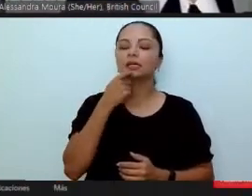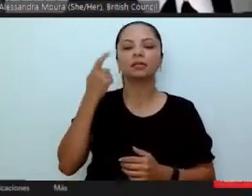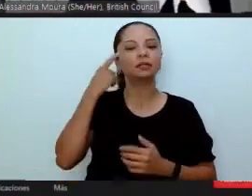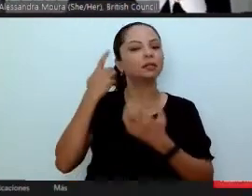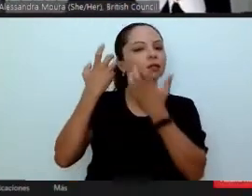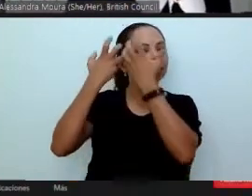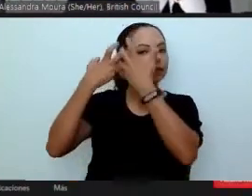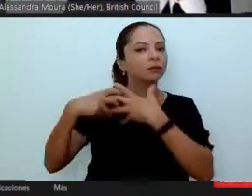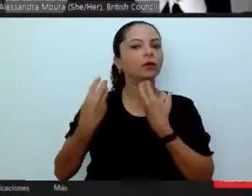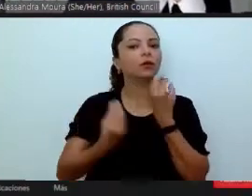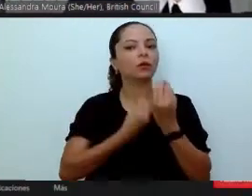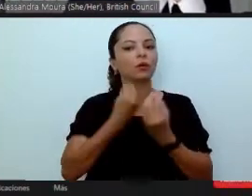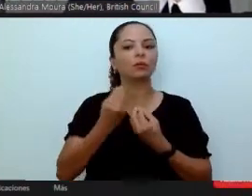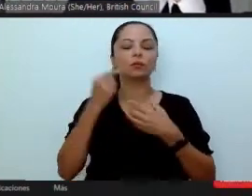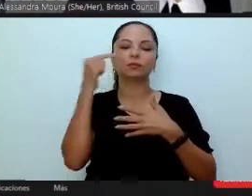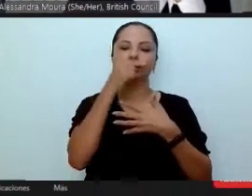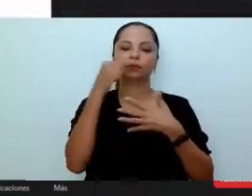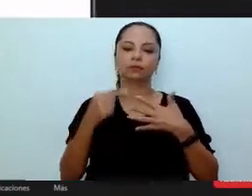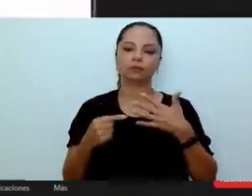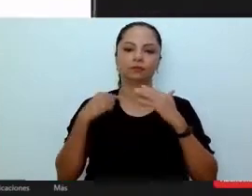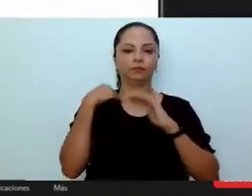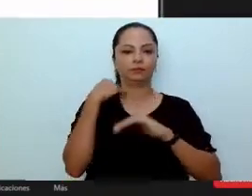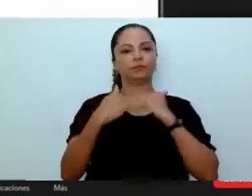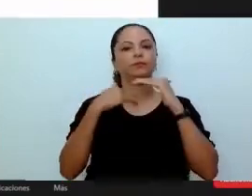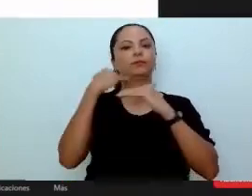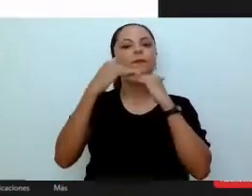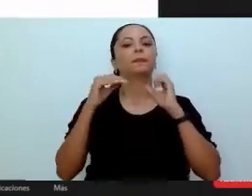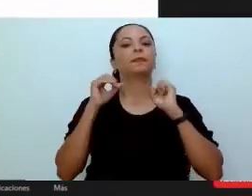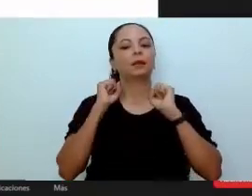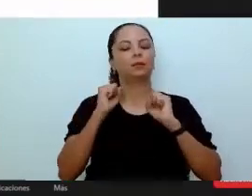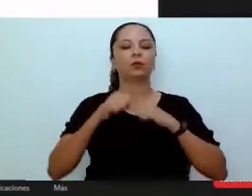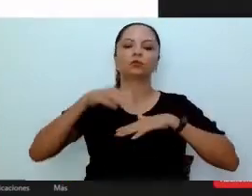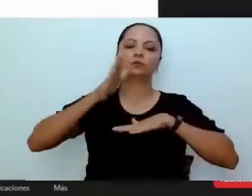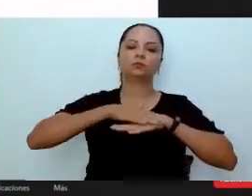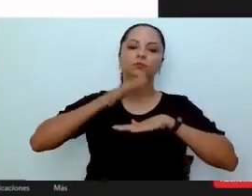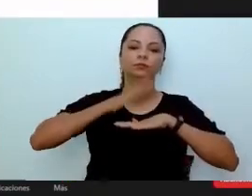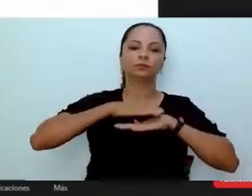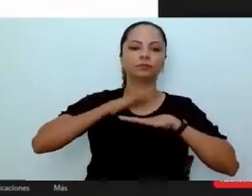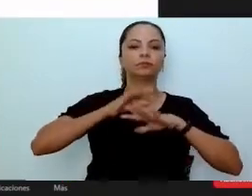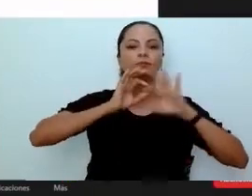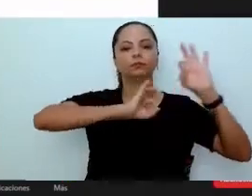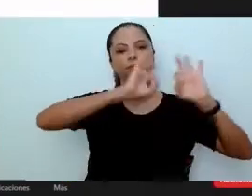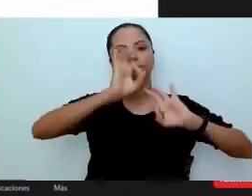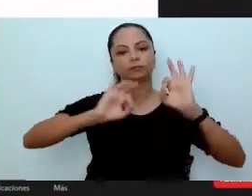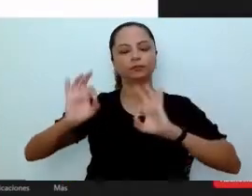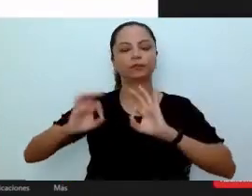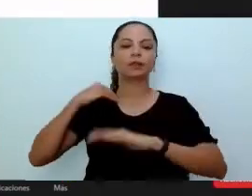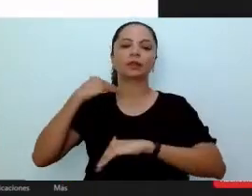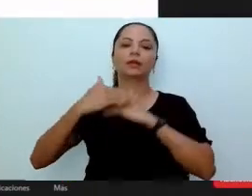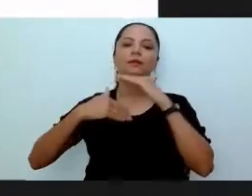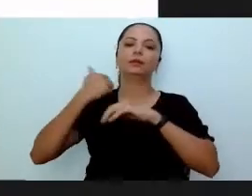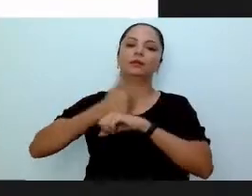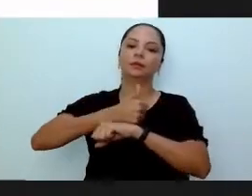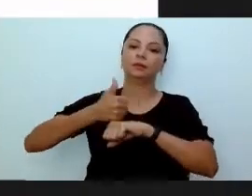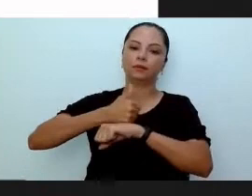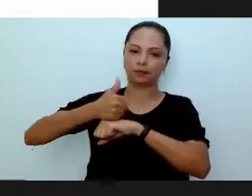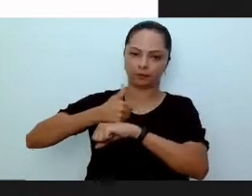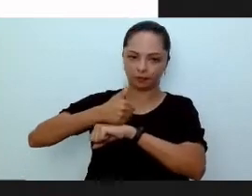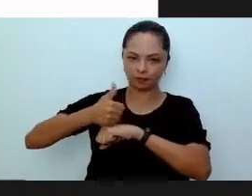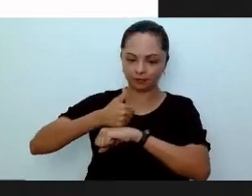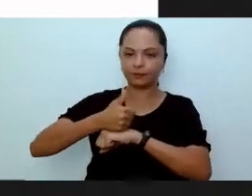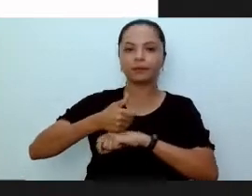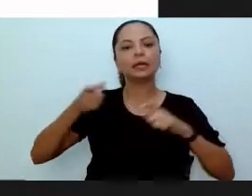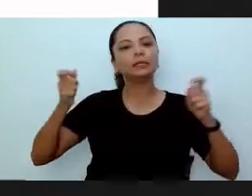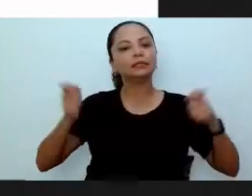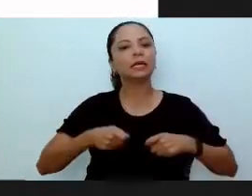de desenvolvimento e podem desenhar o seu próprio mapa pessoal de desenvolvimento profissional. Essa dinâmica permite